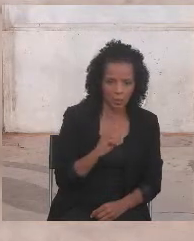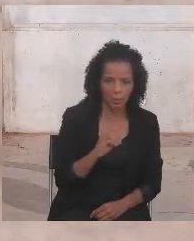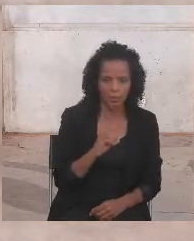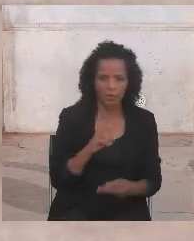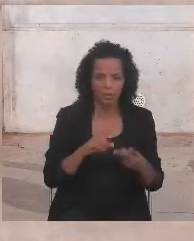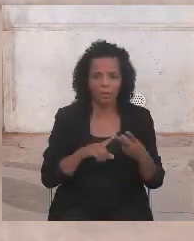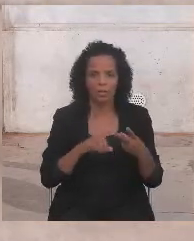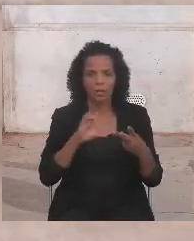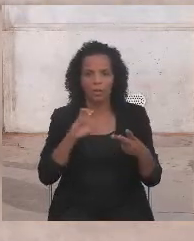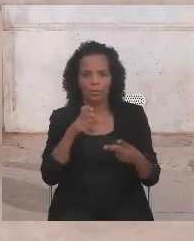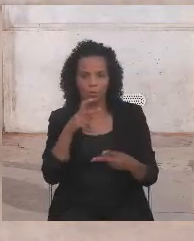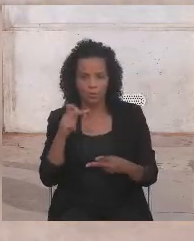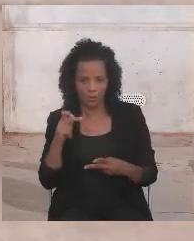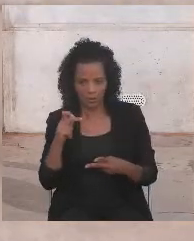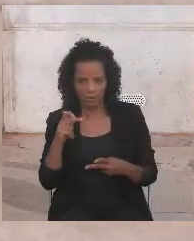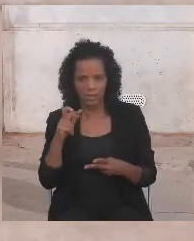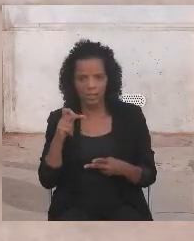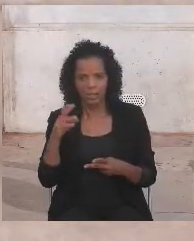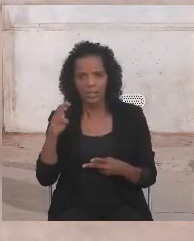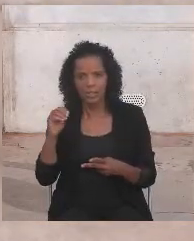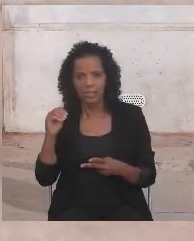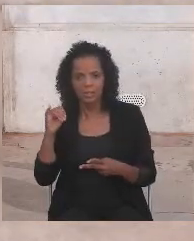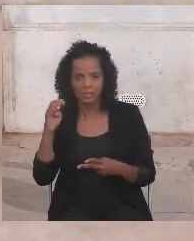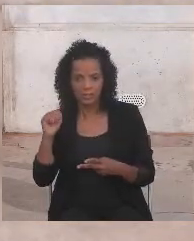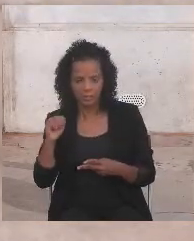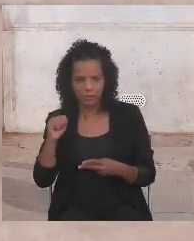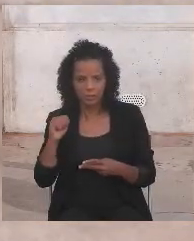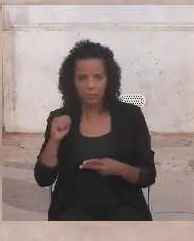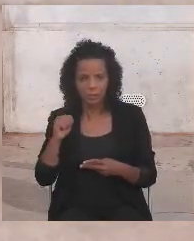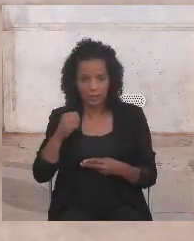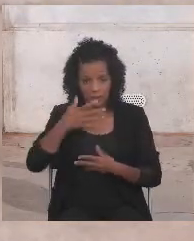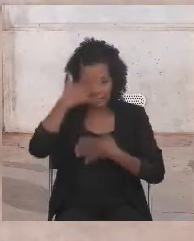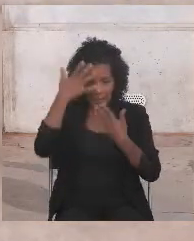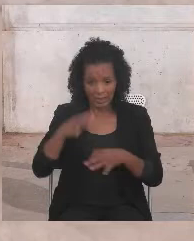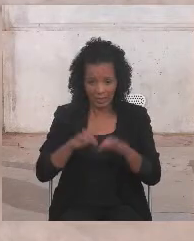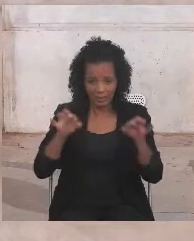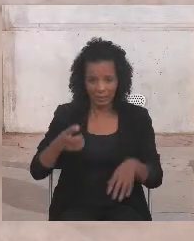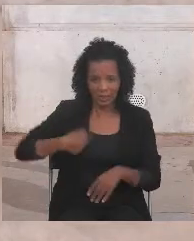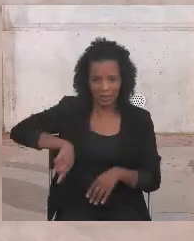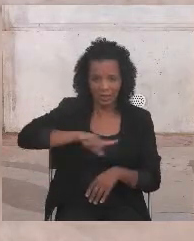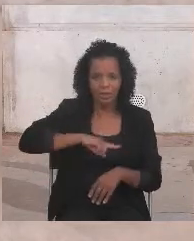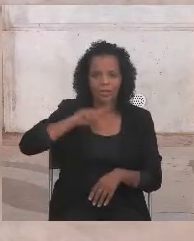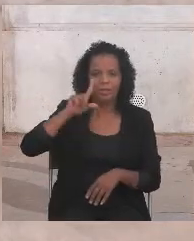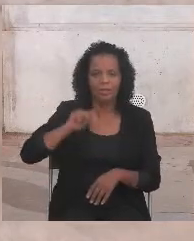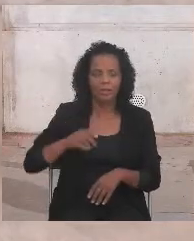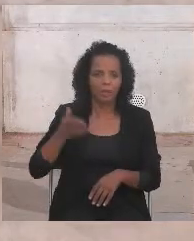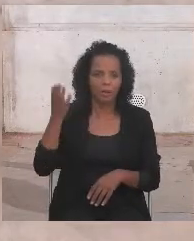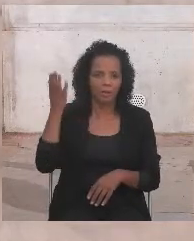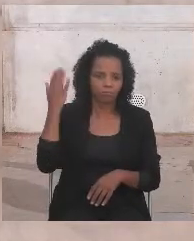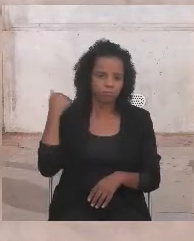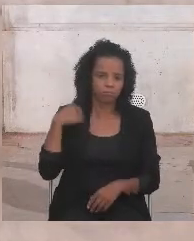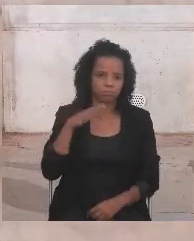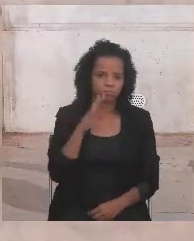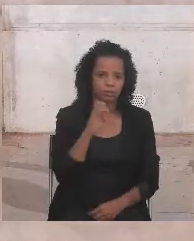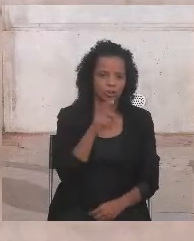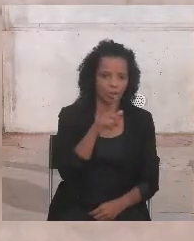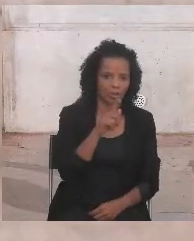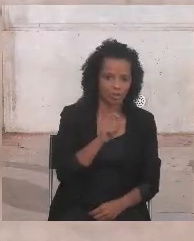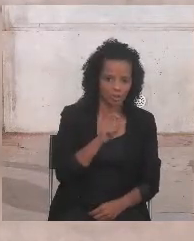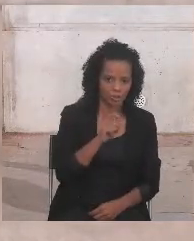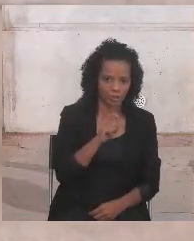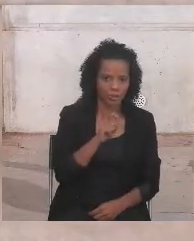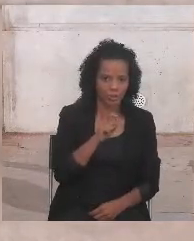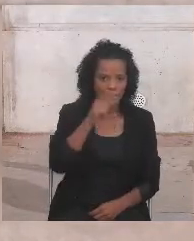Cruza de Cassis viveram este dia. Assim como Jorge Sampaio, cujo desaparecimento